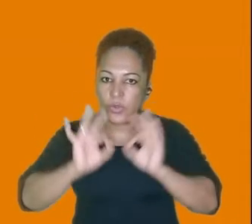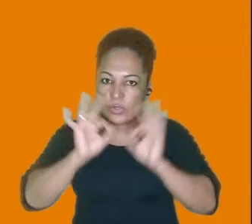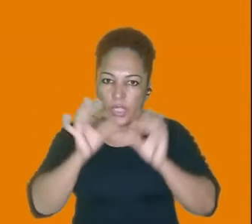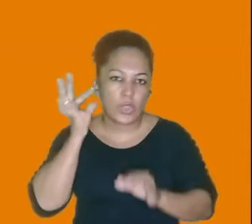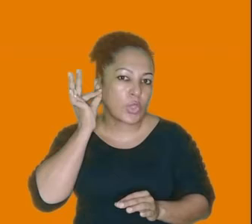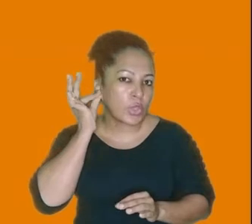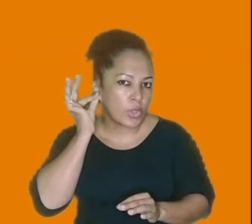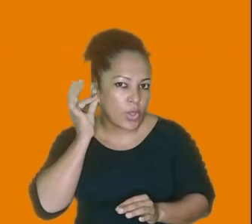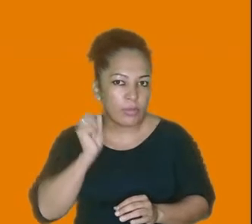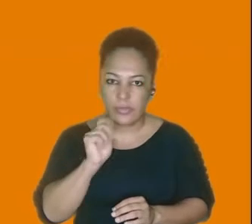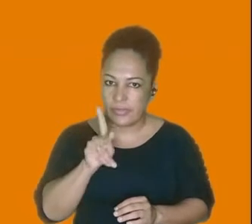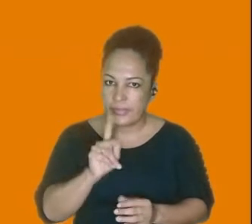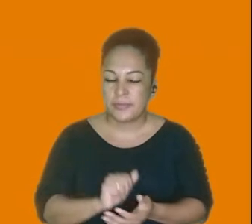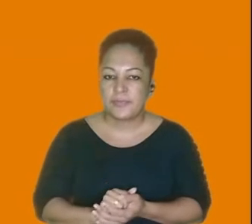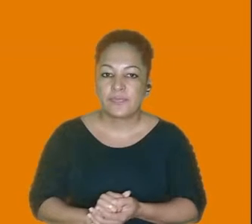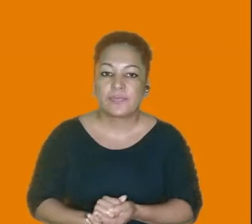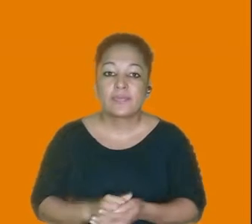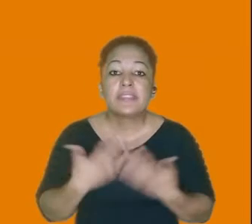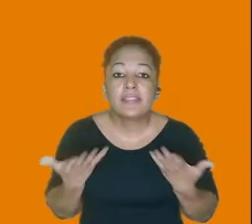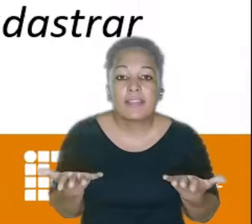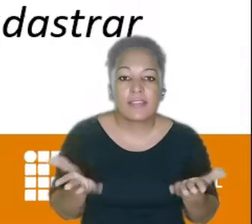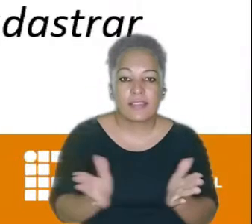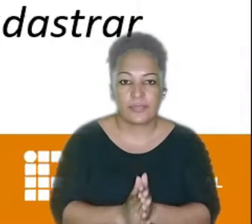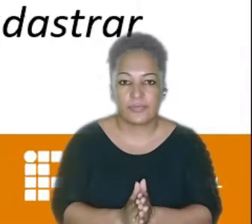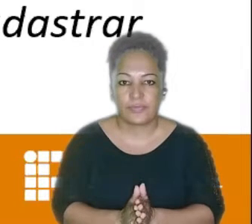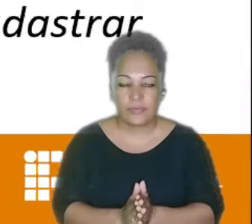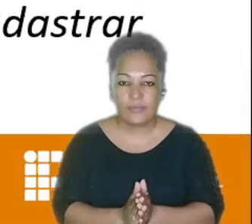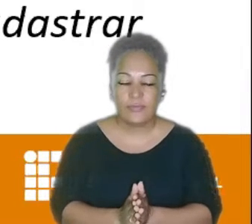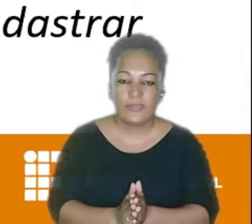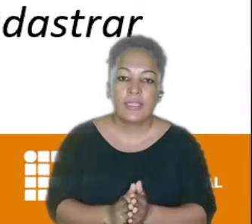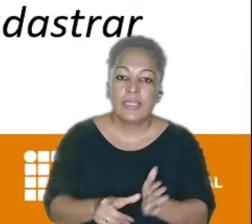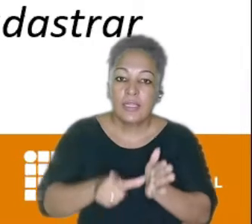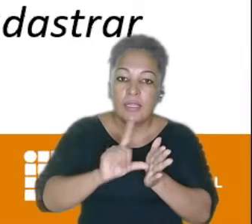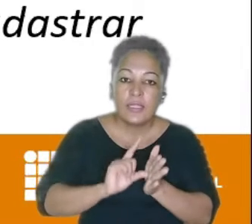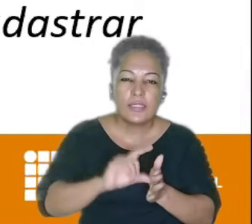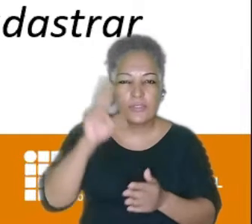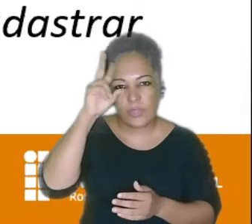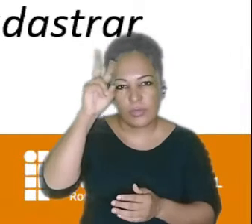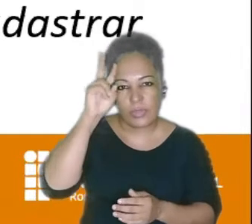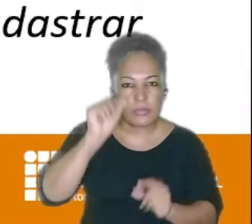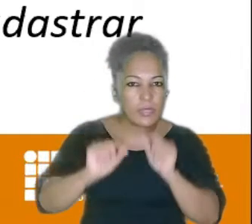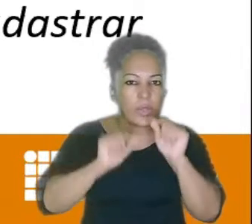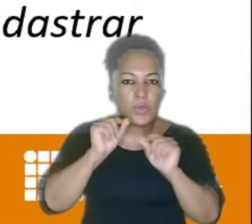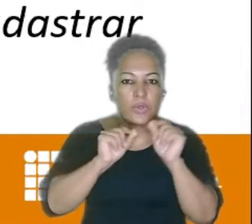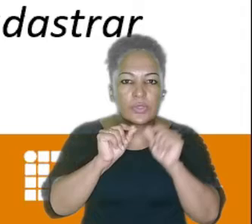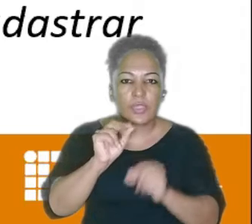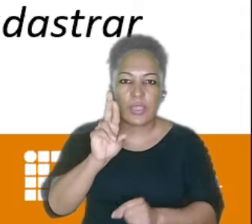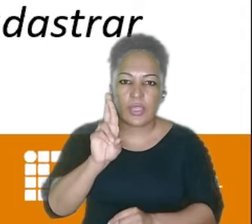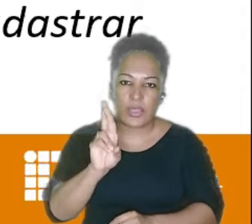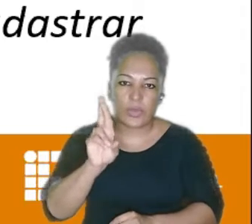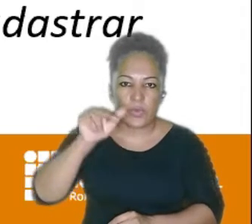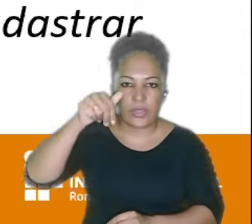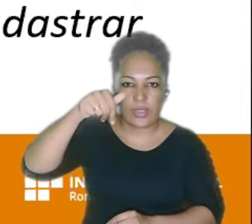de relacionamento top, ok? Pois bem, galera, antes de mais nada, vamos dar uma relembrada sobre o que é